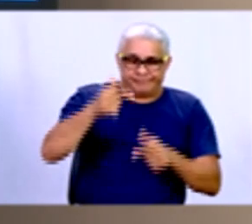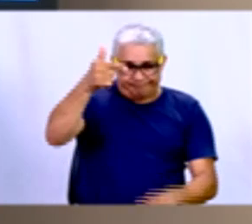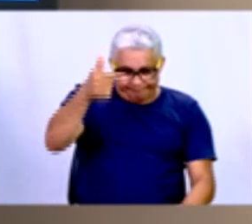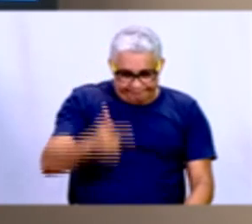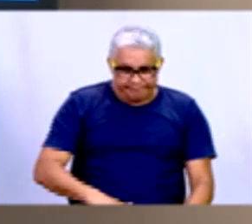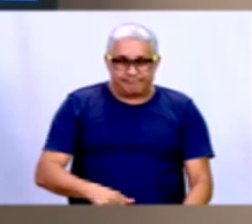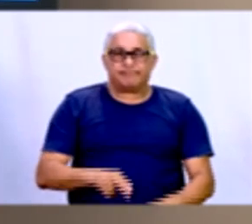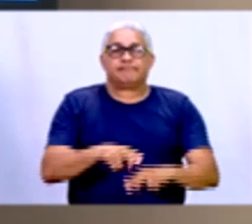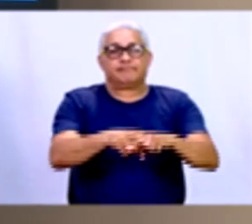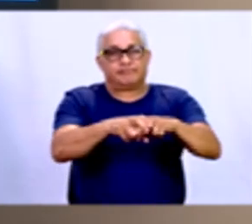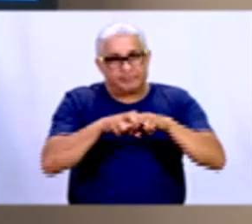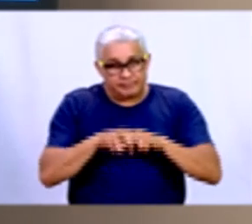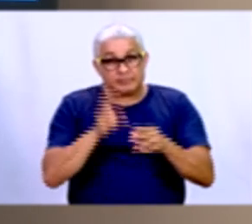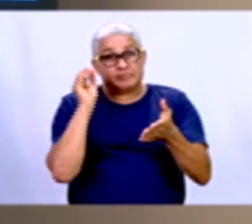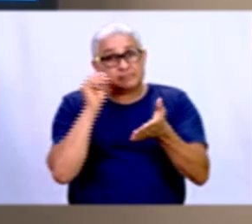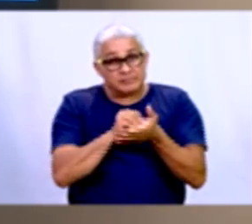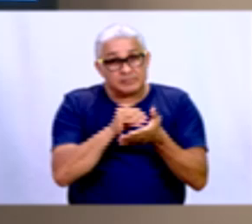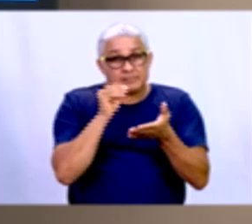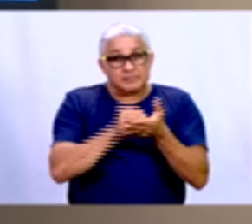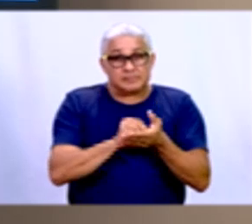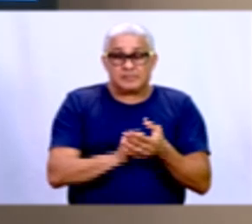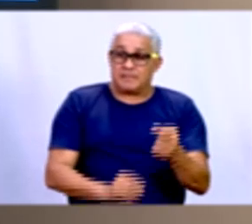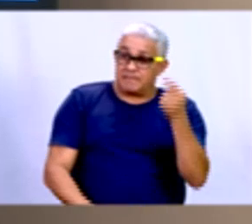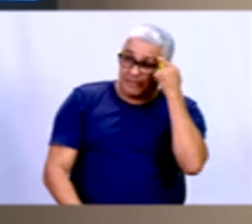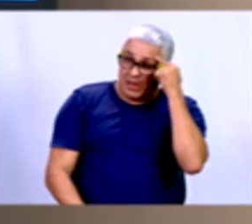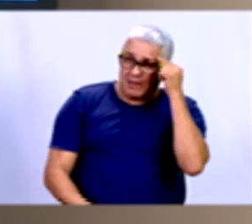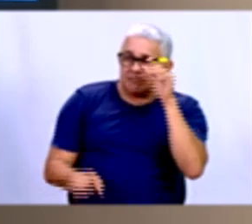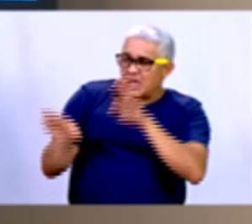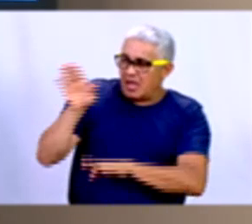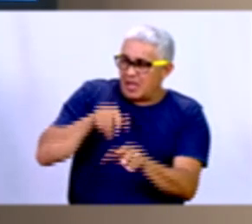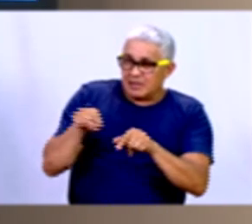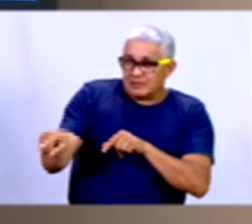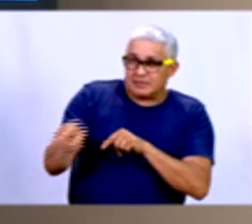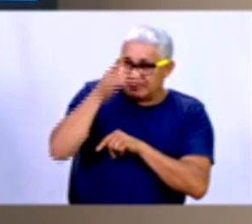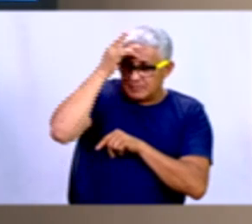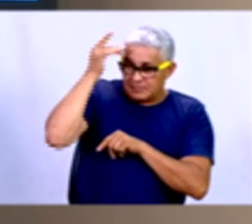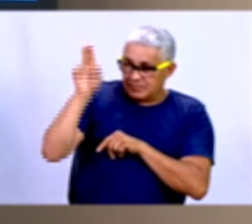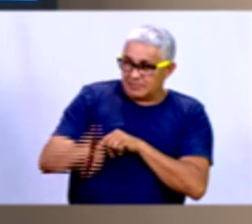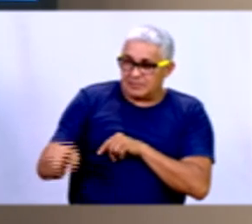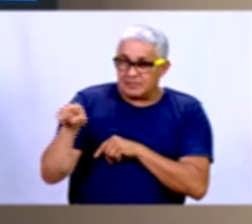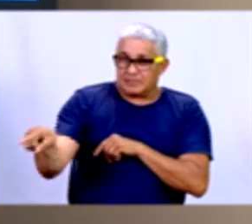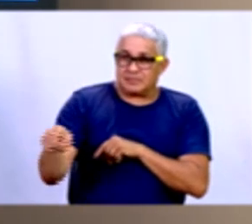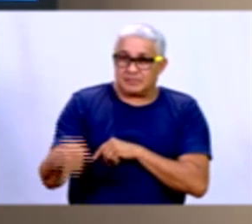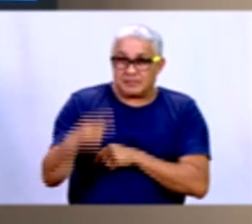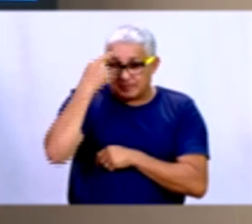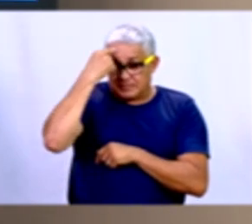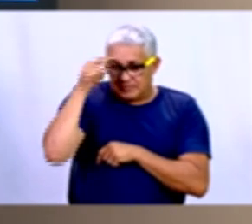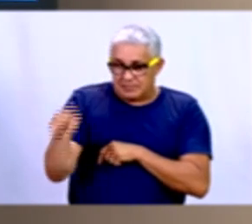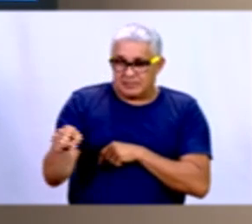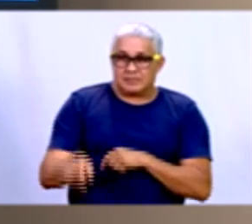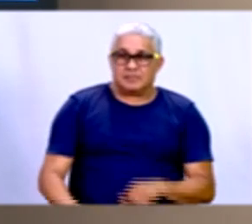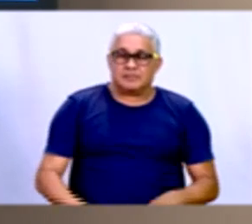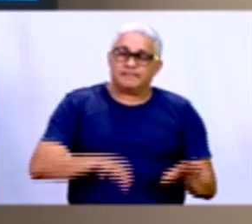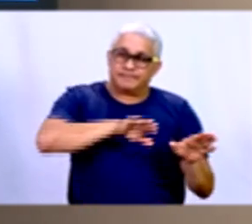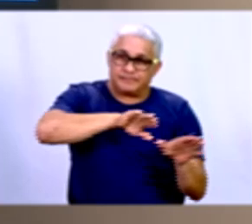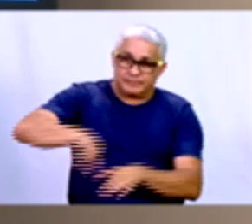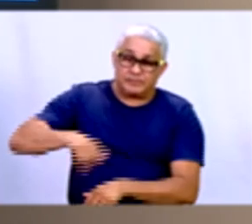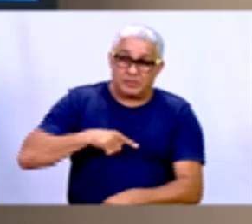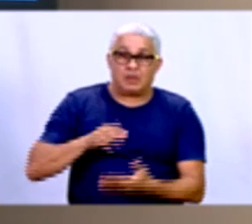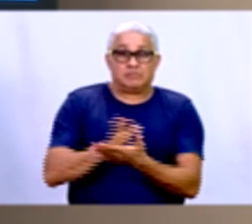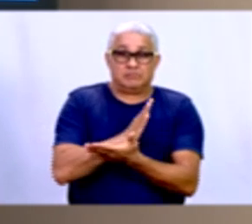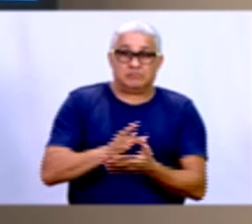em decorrência da falta de cuidado com o usuário, tá? Quando nós temos usuários